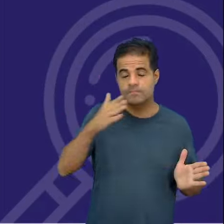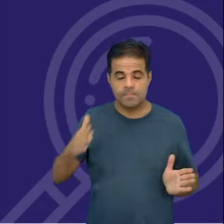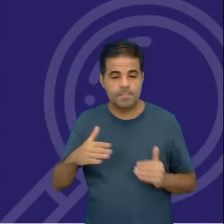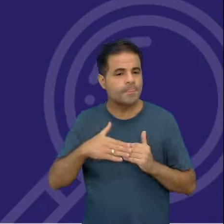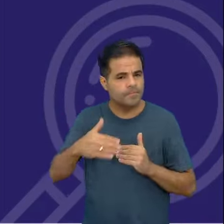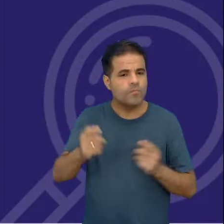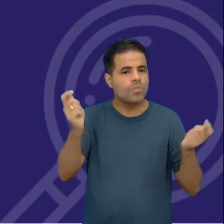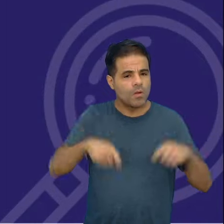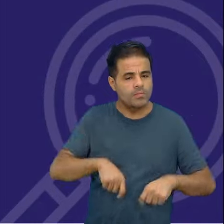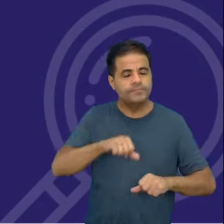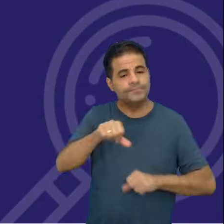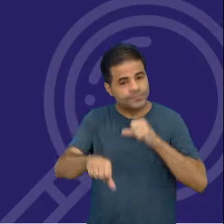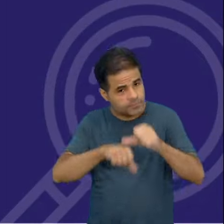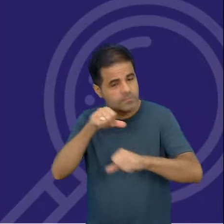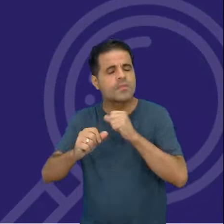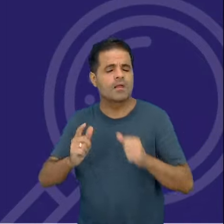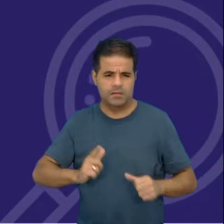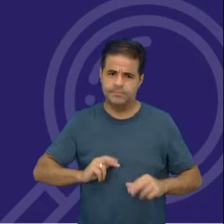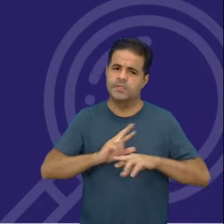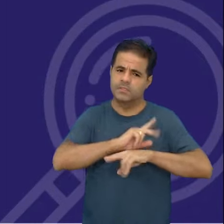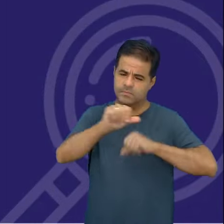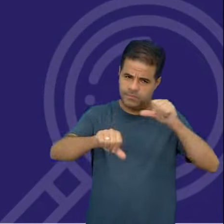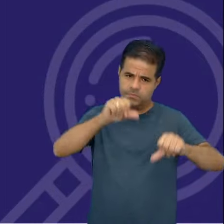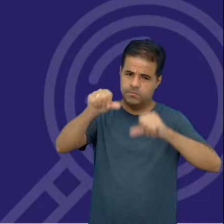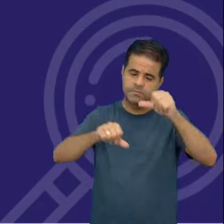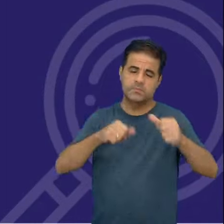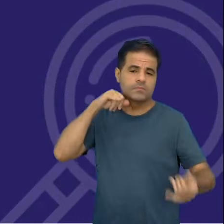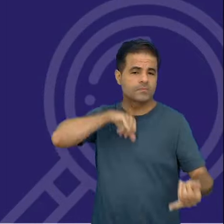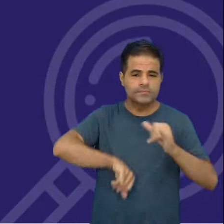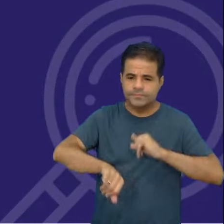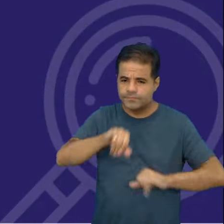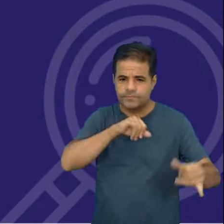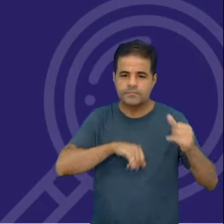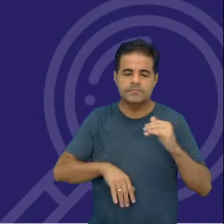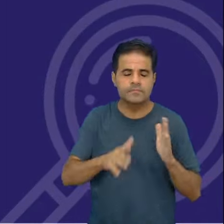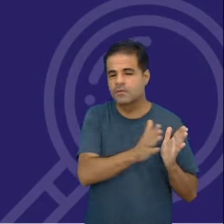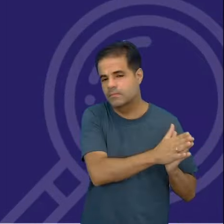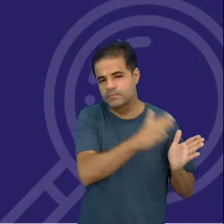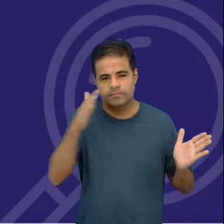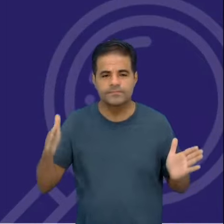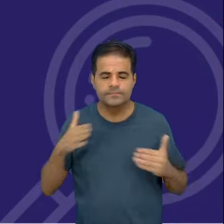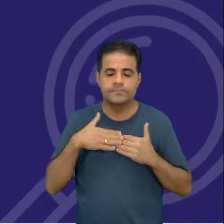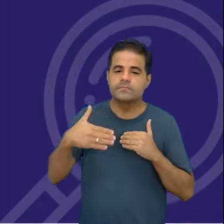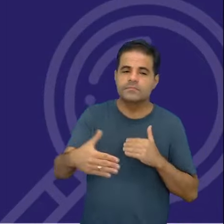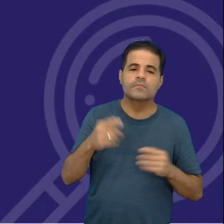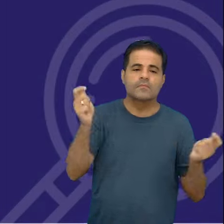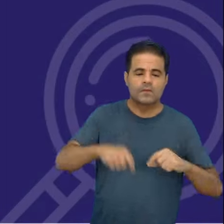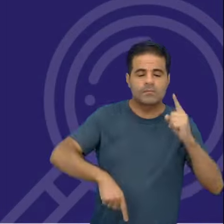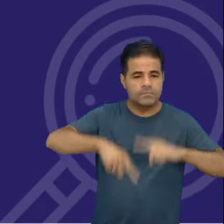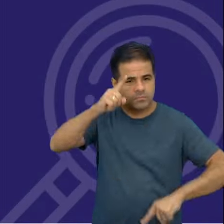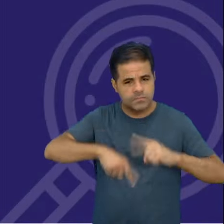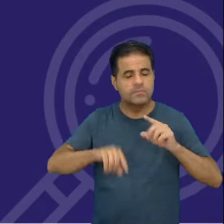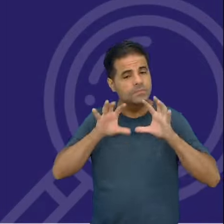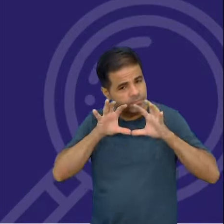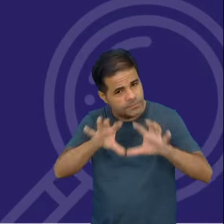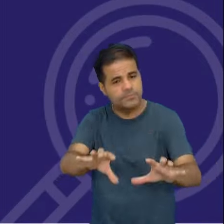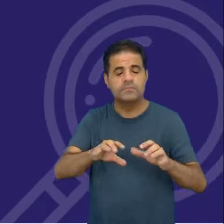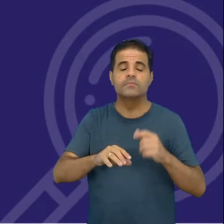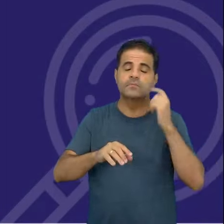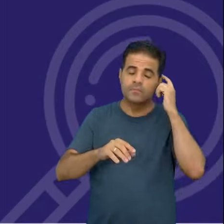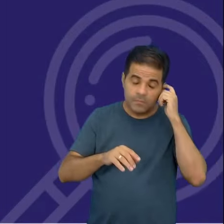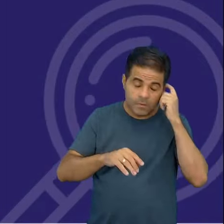ser reversível. Existem transformações químicas que o produto pode voltar a ser reagente.